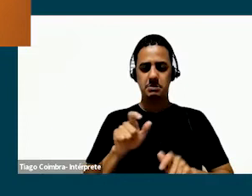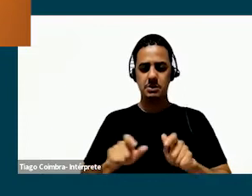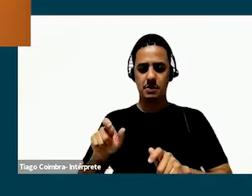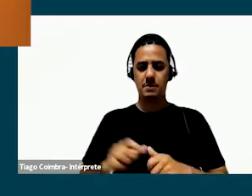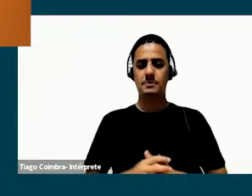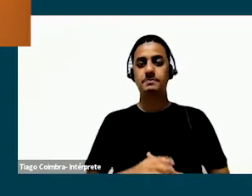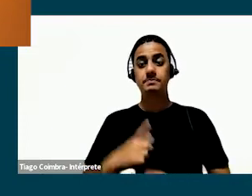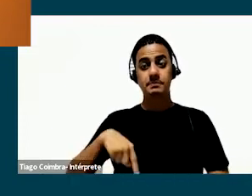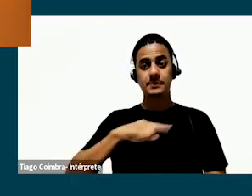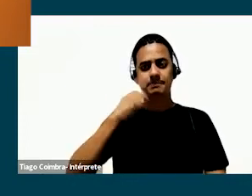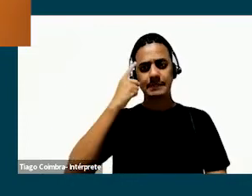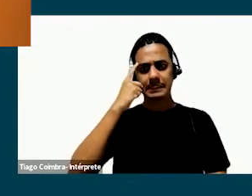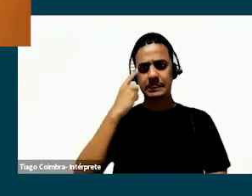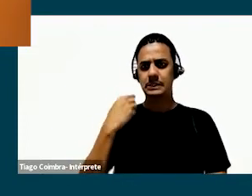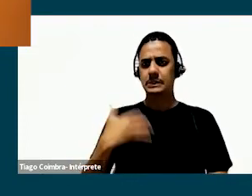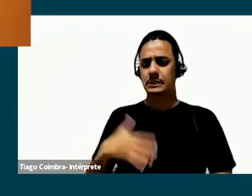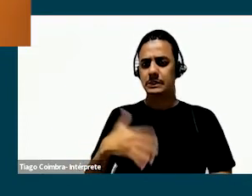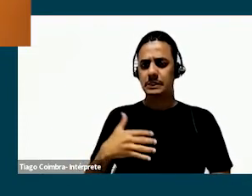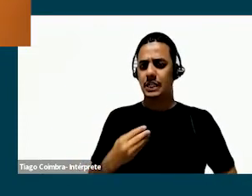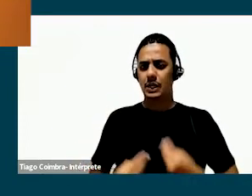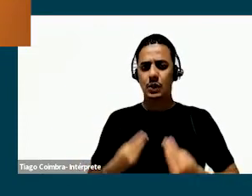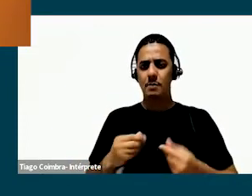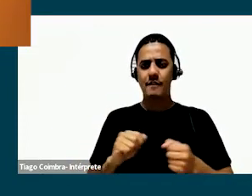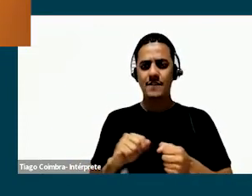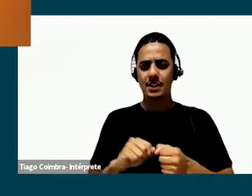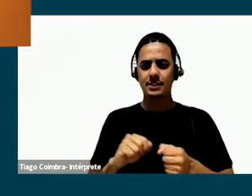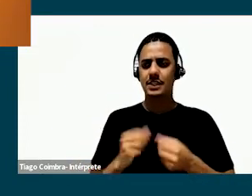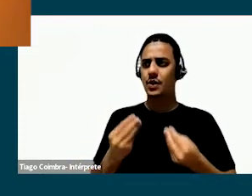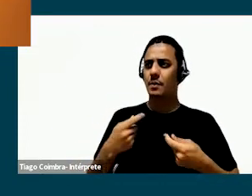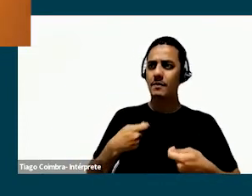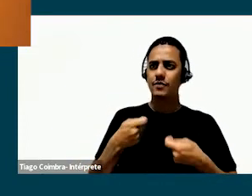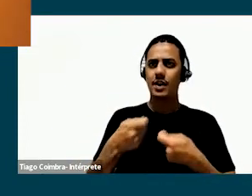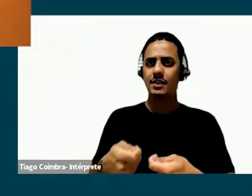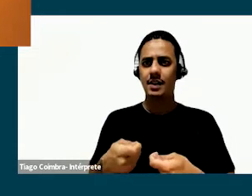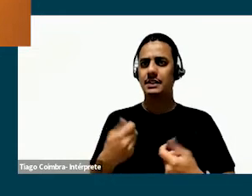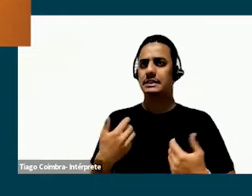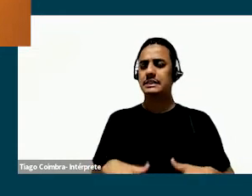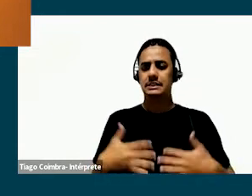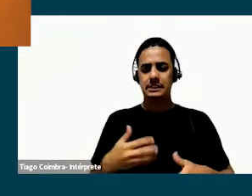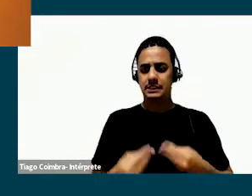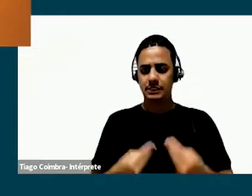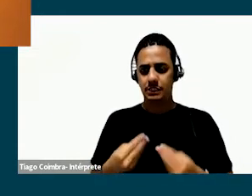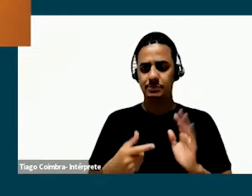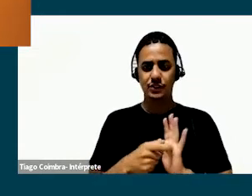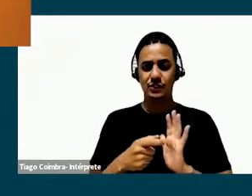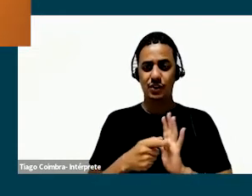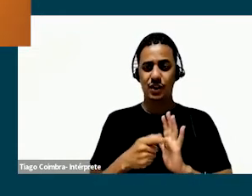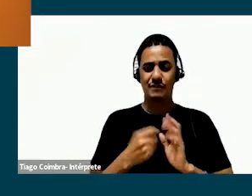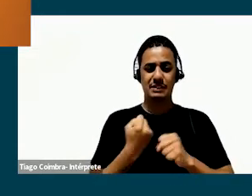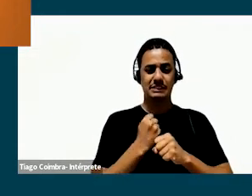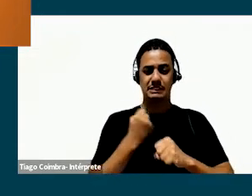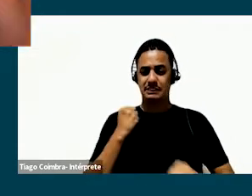desenvolvedores. E na época a gente pensava assim, meu Deus, o que a gente vai fazer? Como é que a gente vai entregar esse